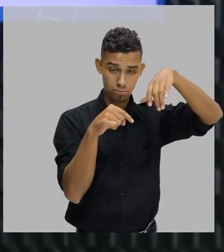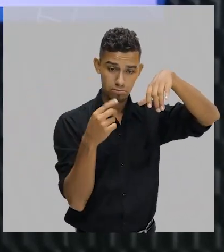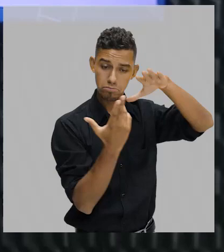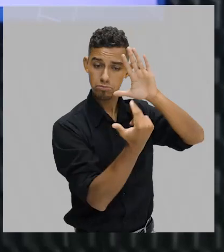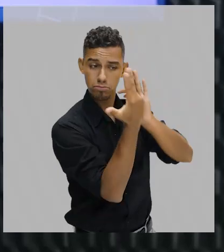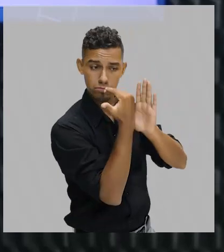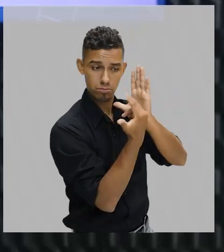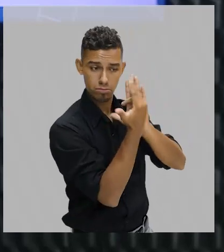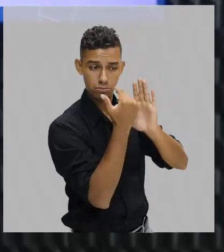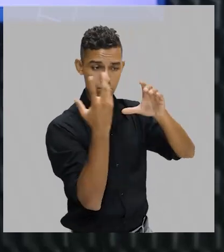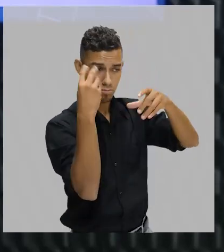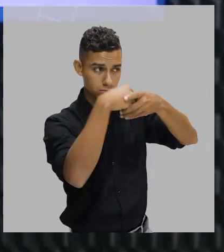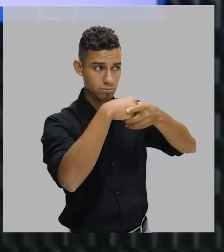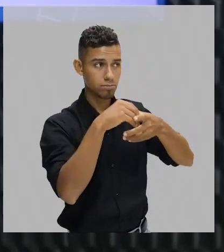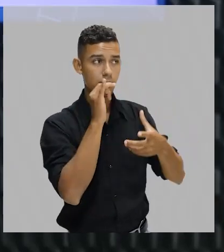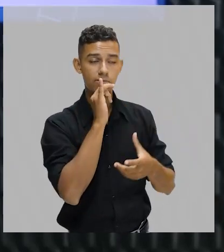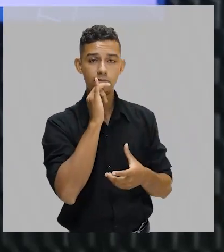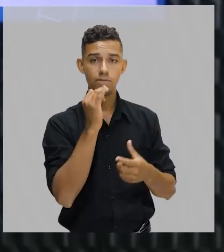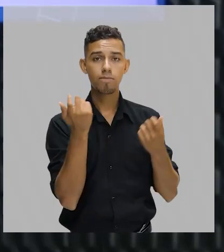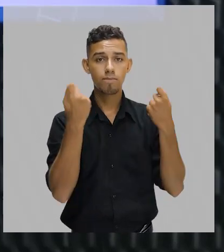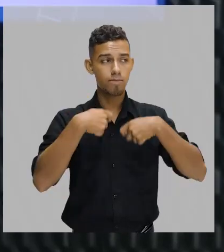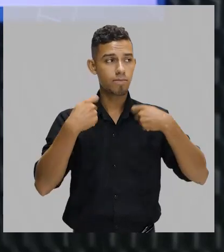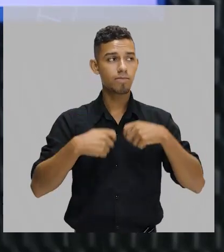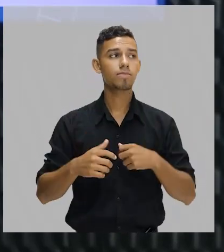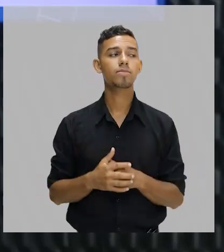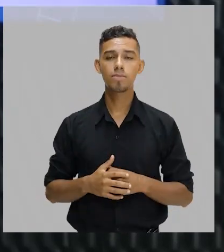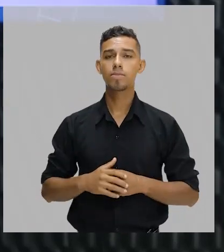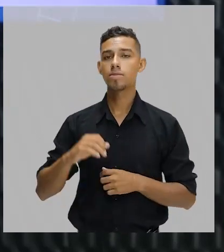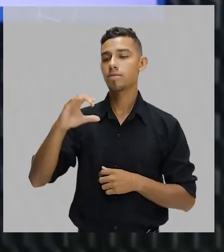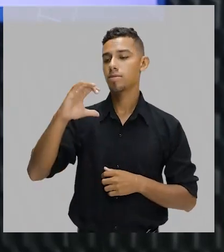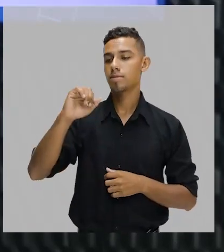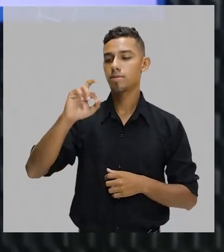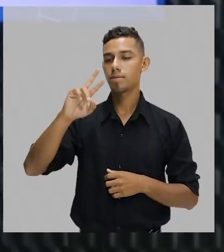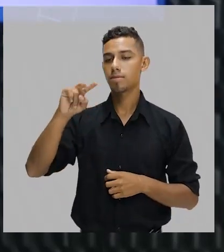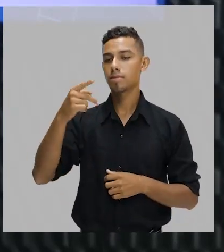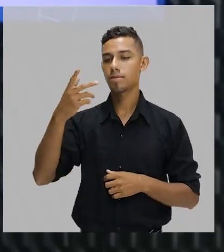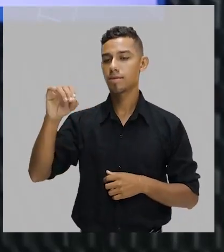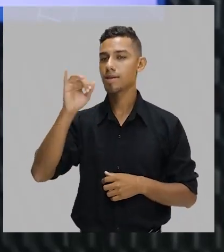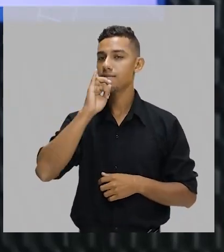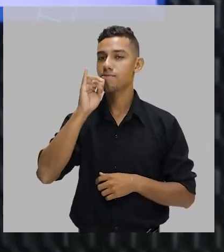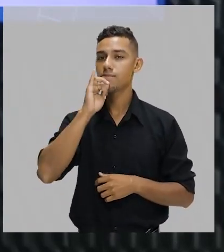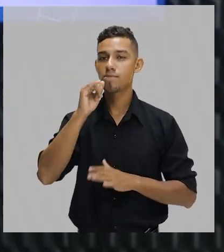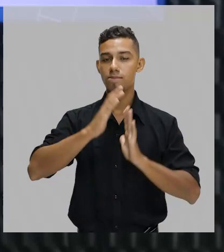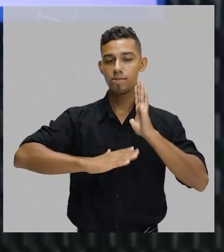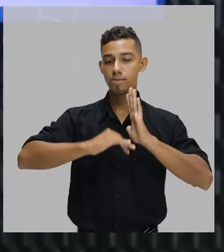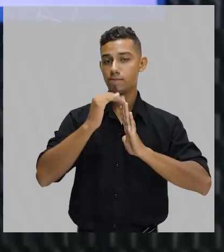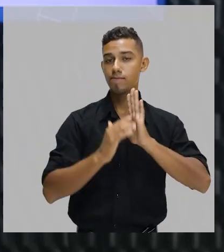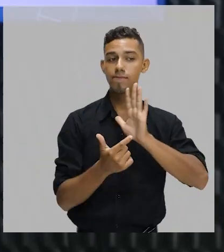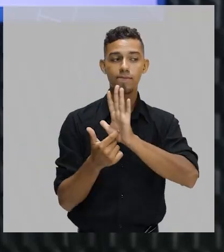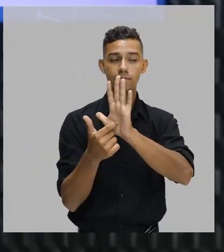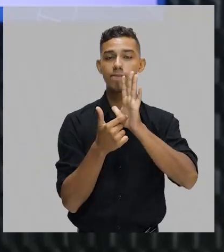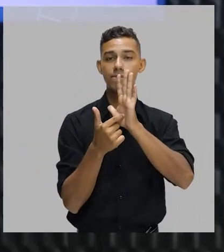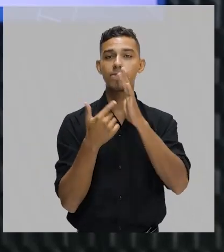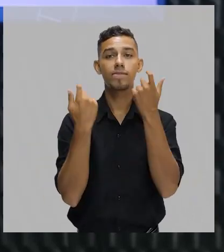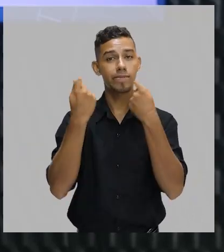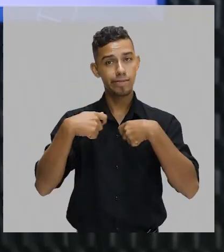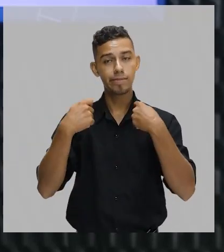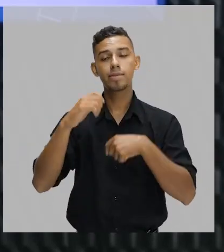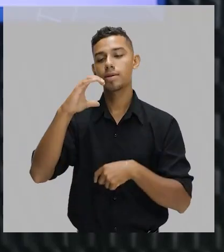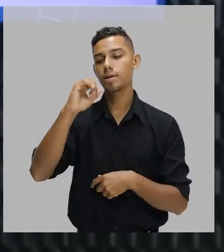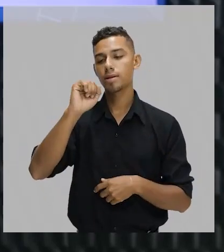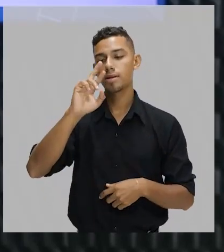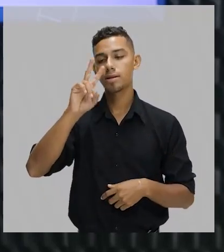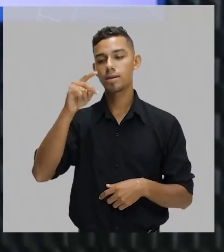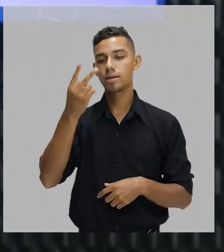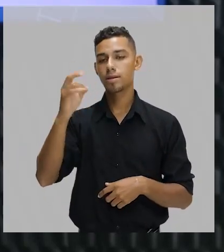pintura, através do carvão, do uso do carvão vegetal, a imagem na parede da caverna. Então, esse carvão é literalmente a